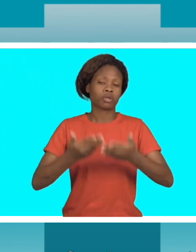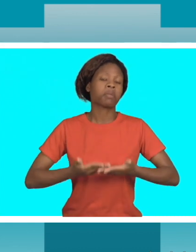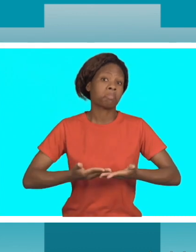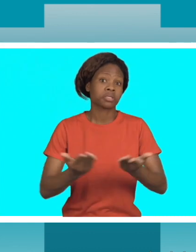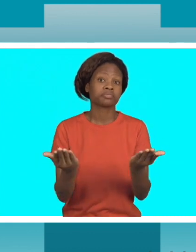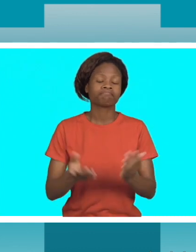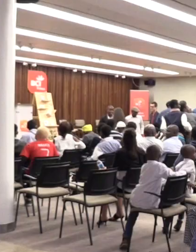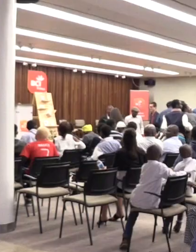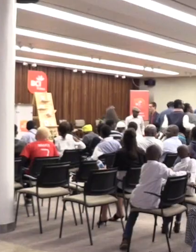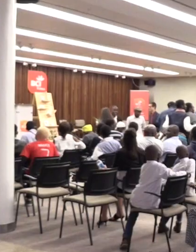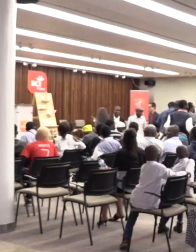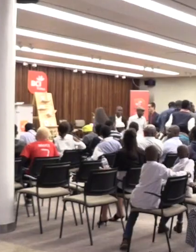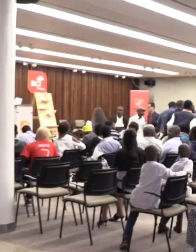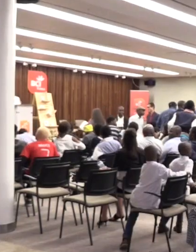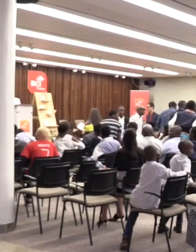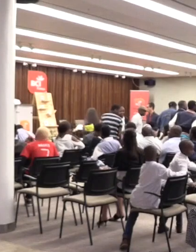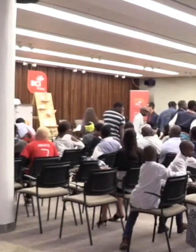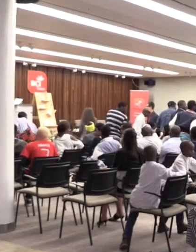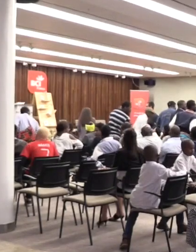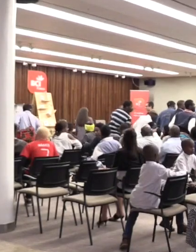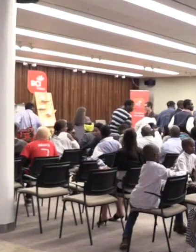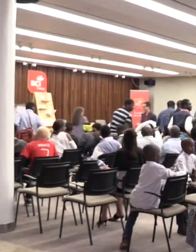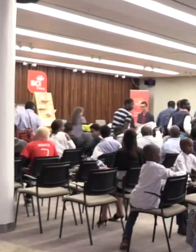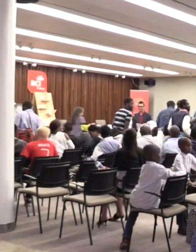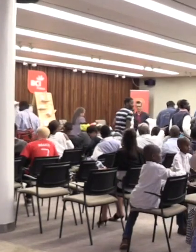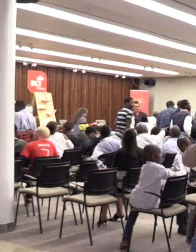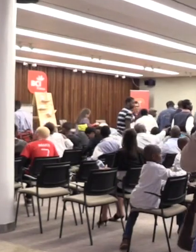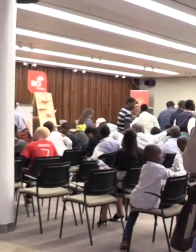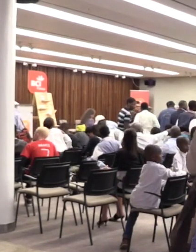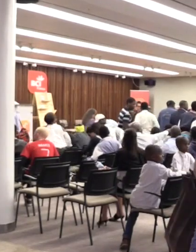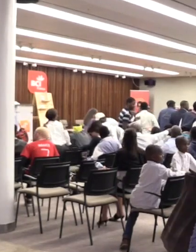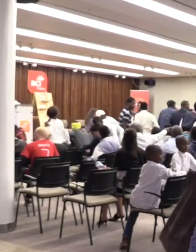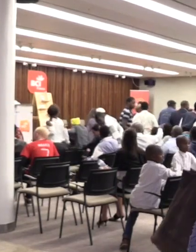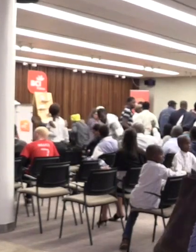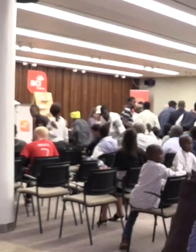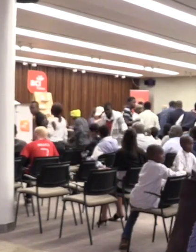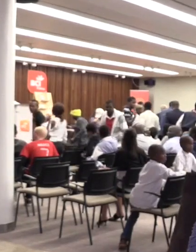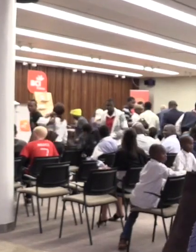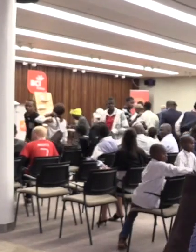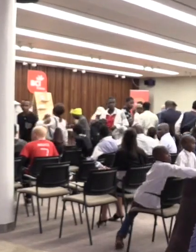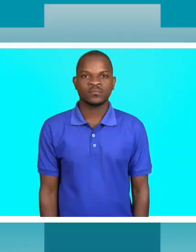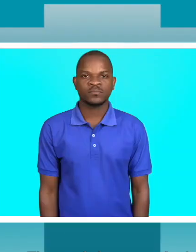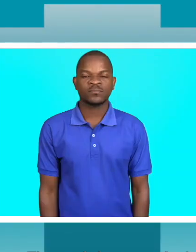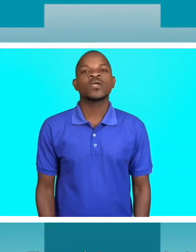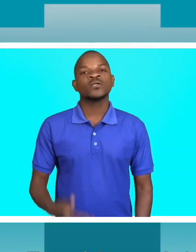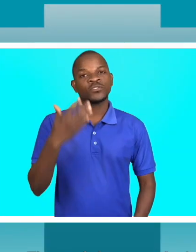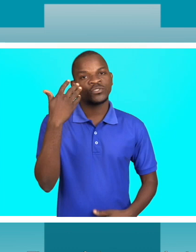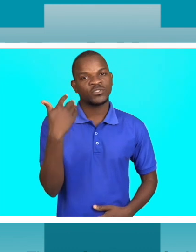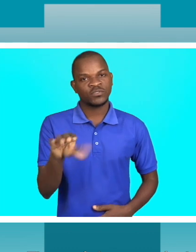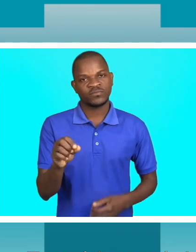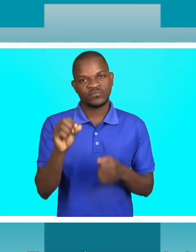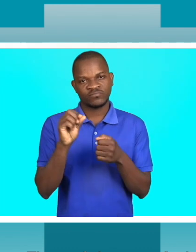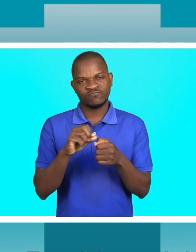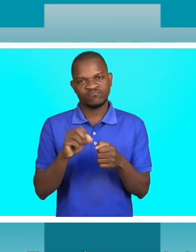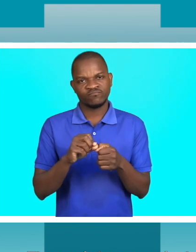misto, que inclui, sobretudo, surdos e cegos, mas consideram um exercício necessário e obrigatório. Fiz o máximo